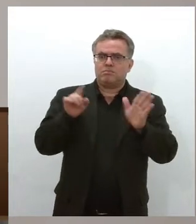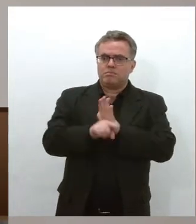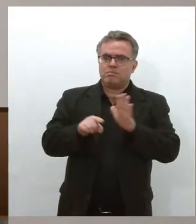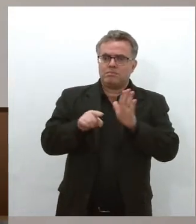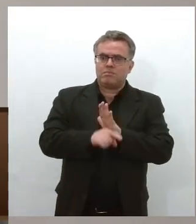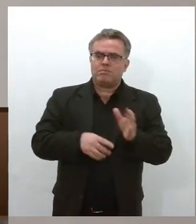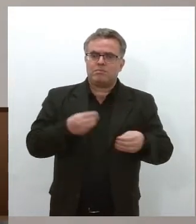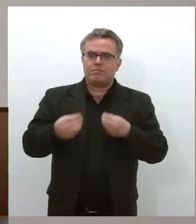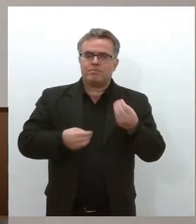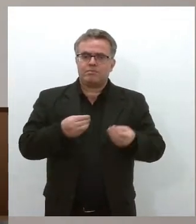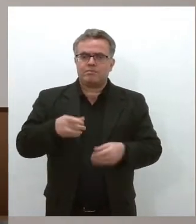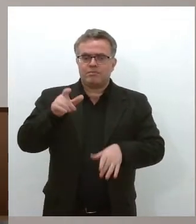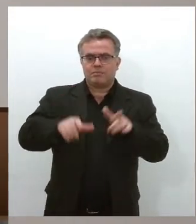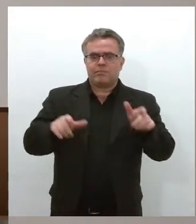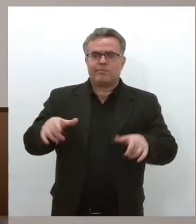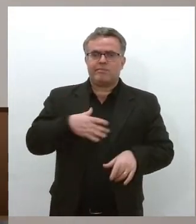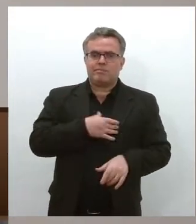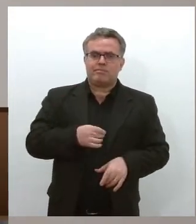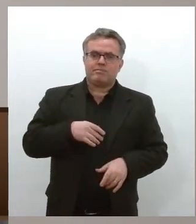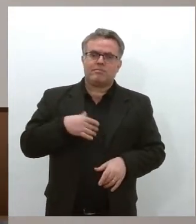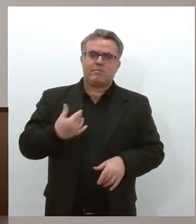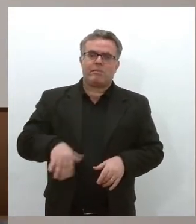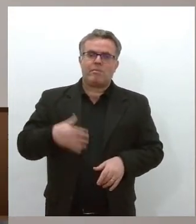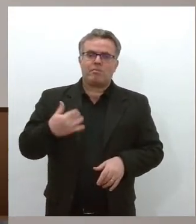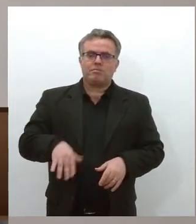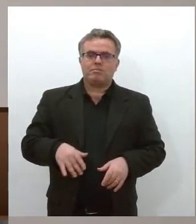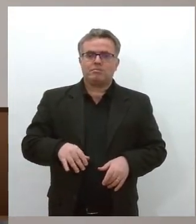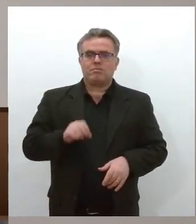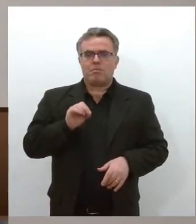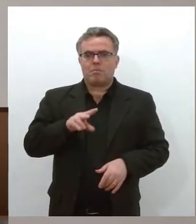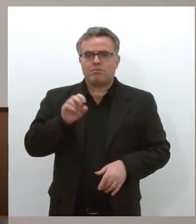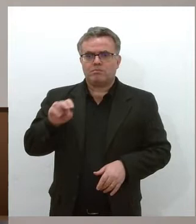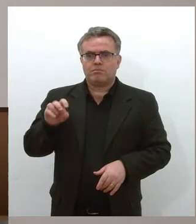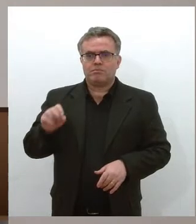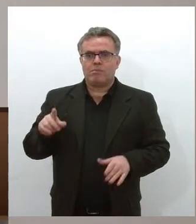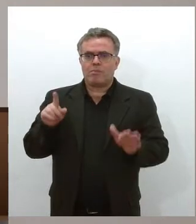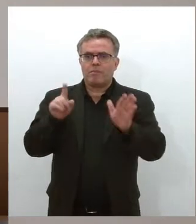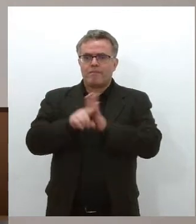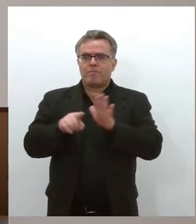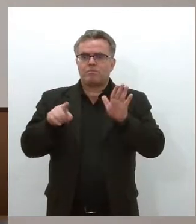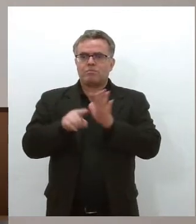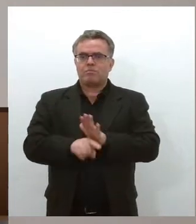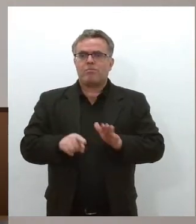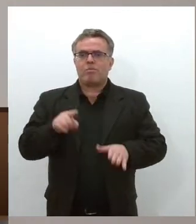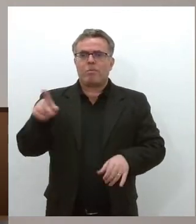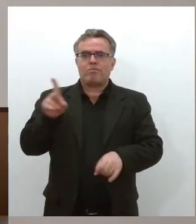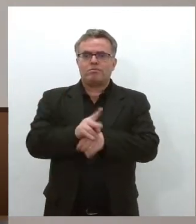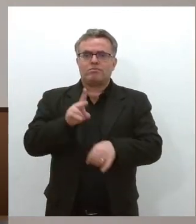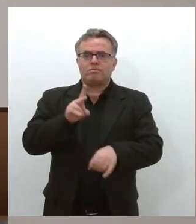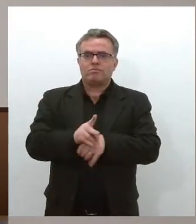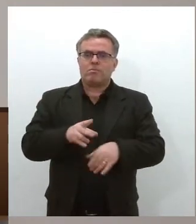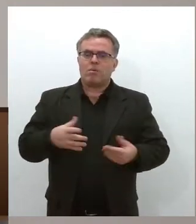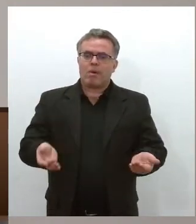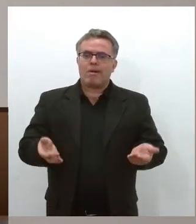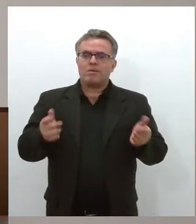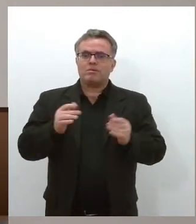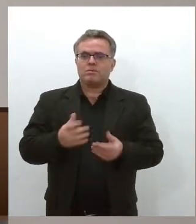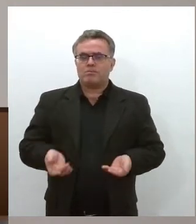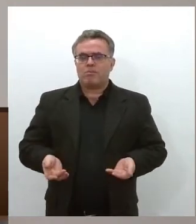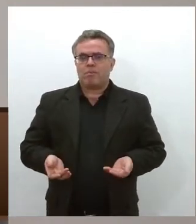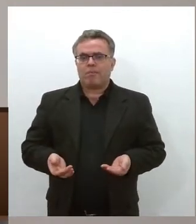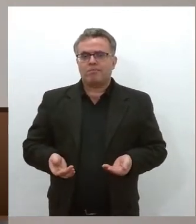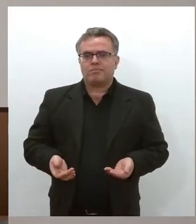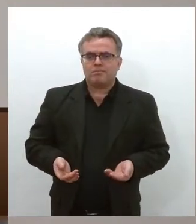né? É muito raro a gente ver um candidato sendo questionado com quem que ele vai deixar o filho enquanto ele faz campanha. Mas essa, às vezes, é a